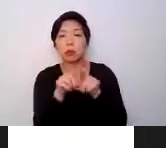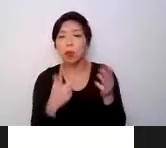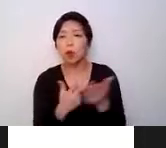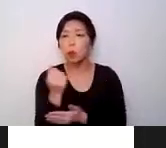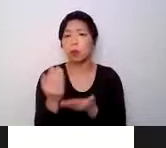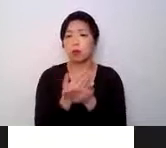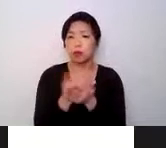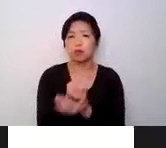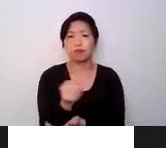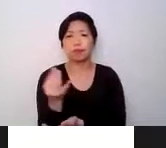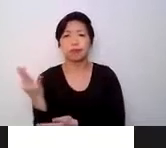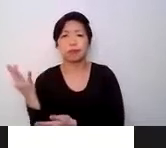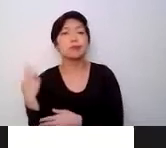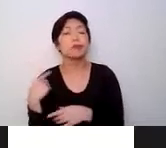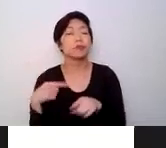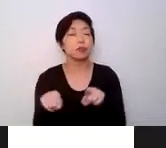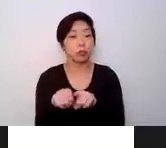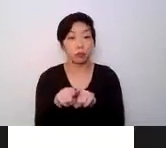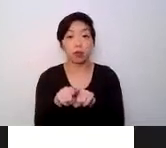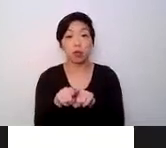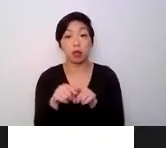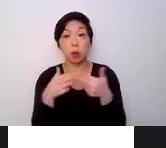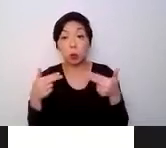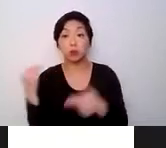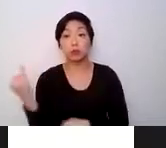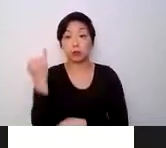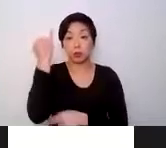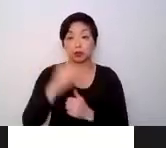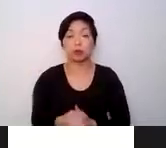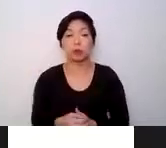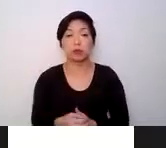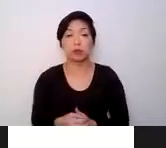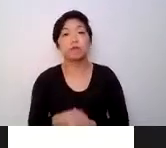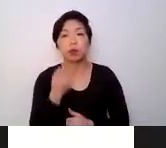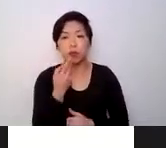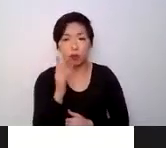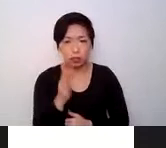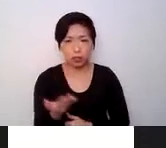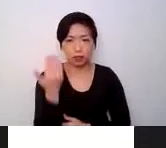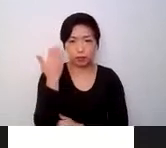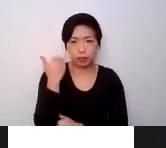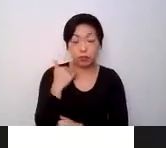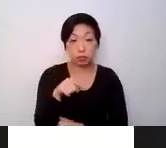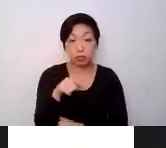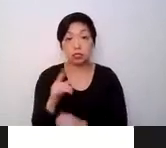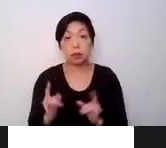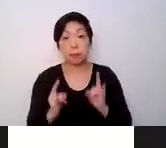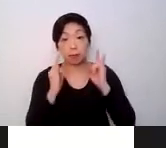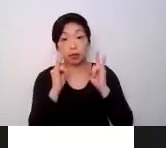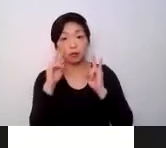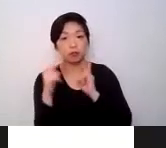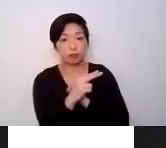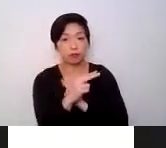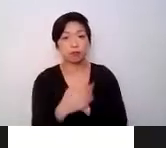adquirindo vários acervos importantes. Como eu falei anteriormente, né, esse edifício que vocês podem ver nessa imagem à